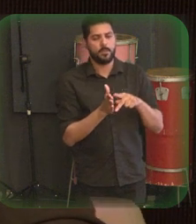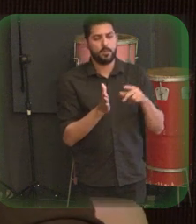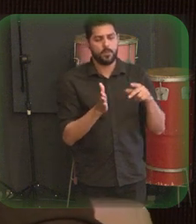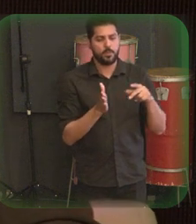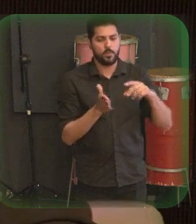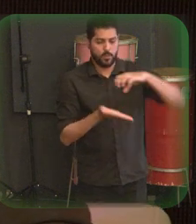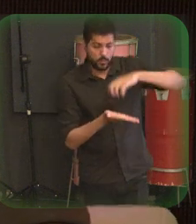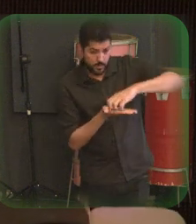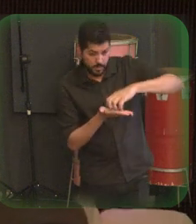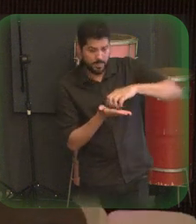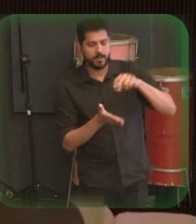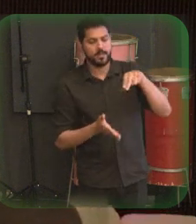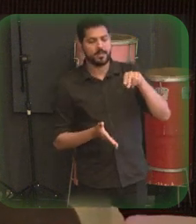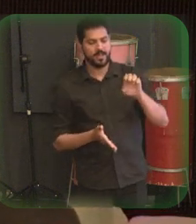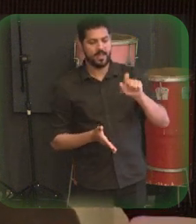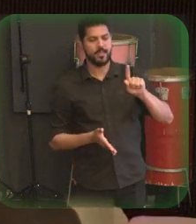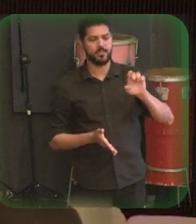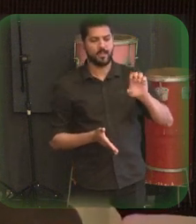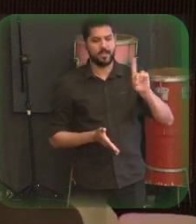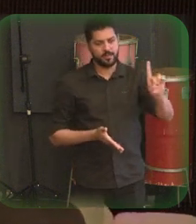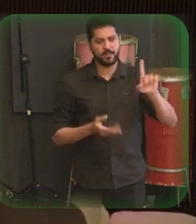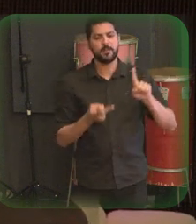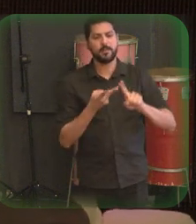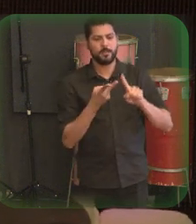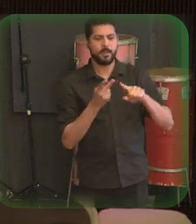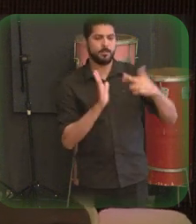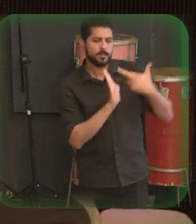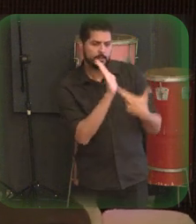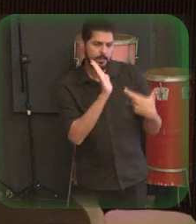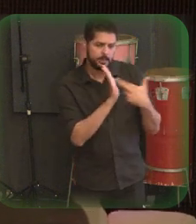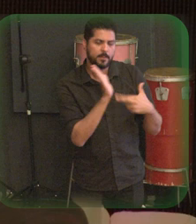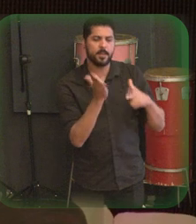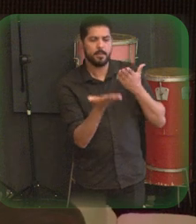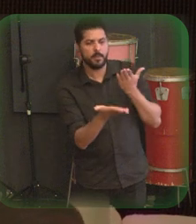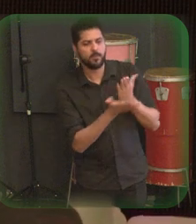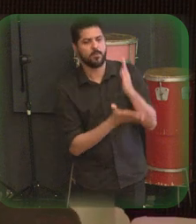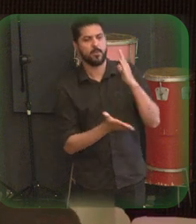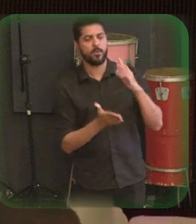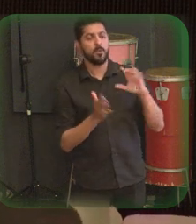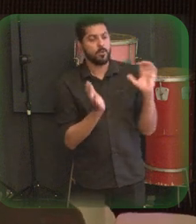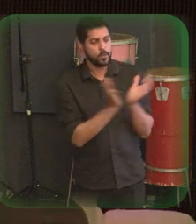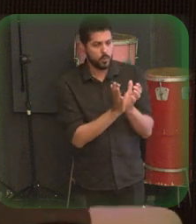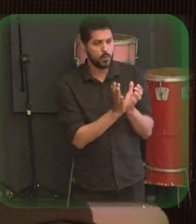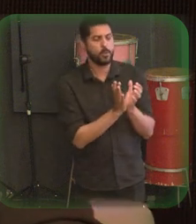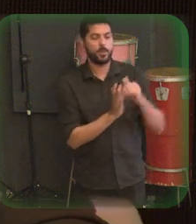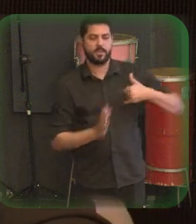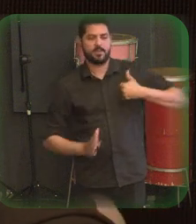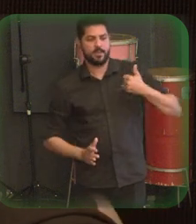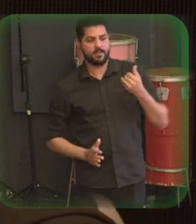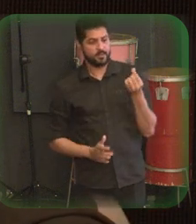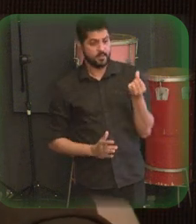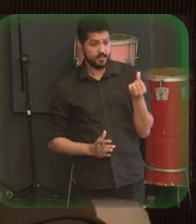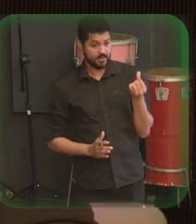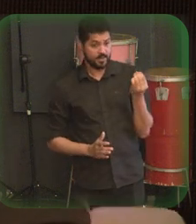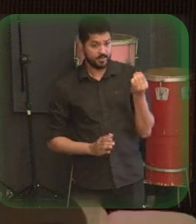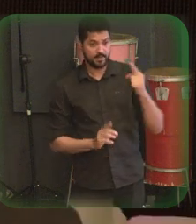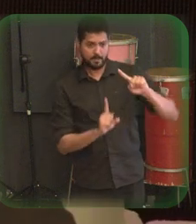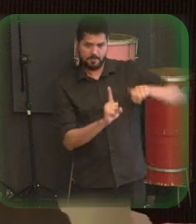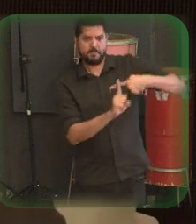Superior. Aprovamos recentemente também o regulamento do Núcleo 60+, né, que é voltado a questões